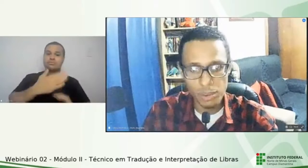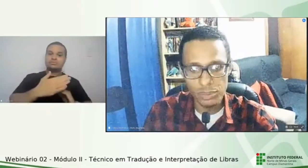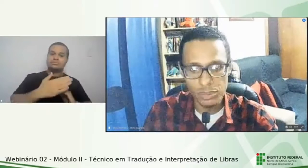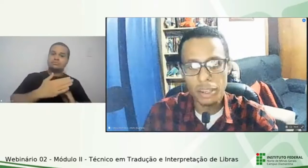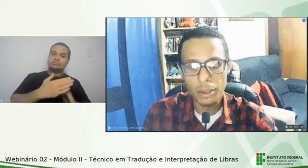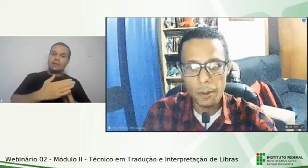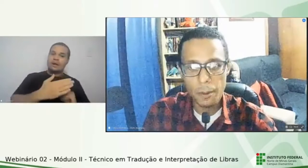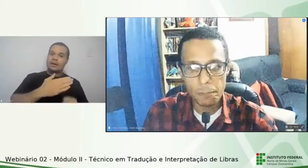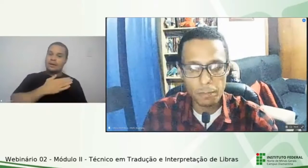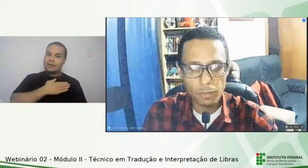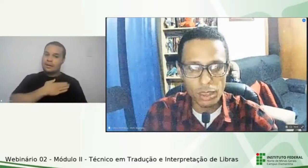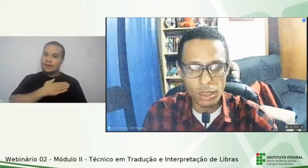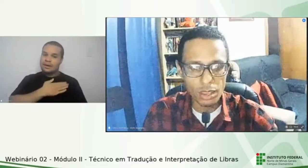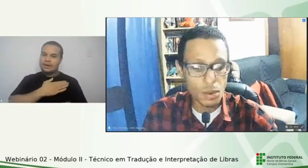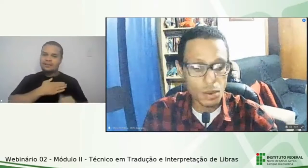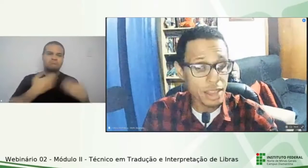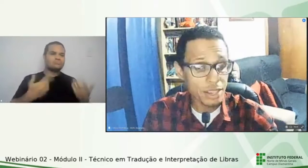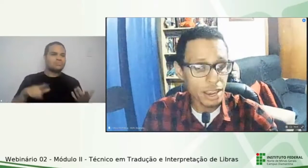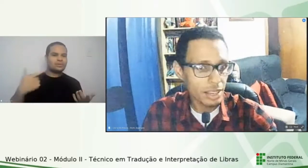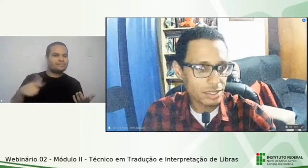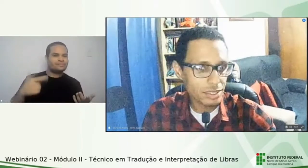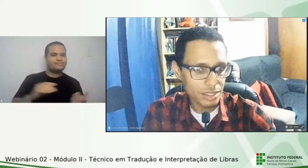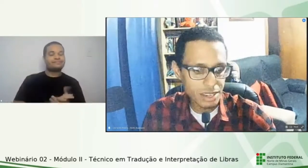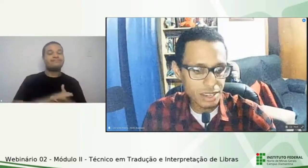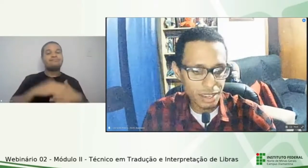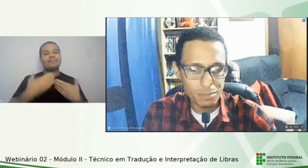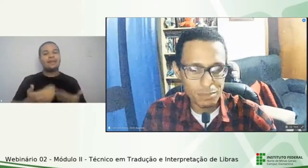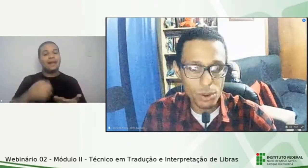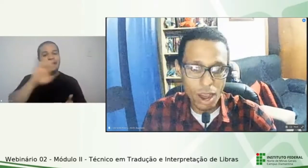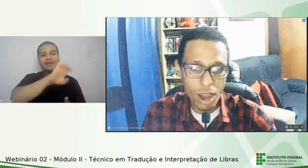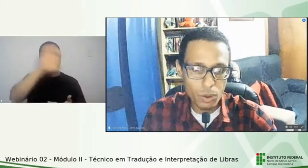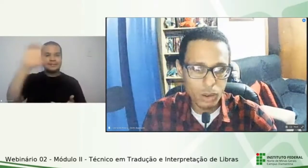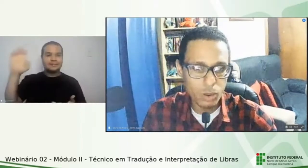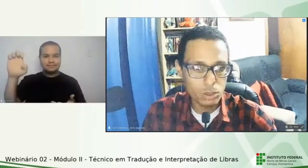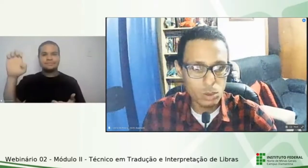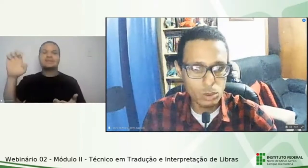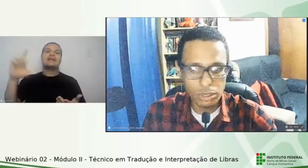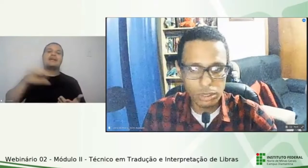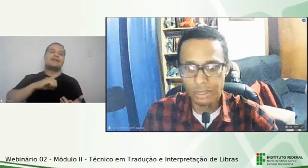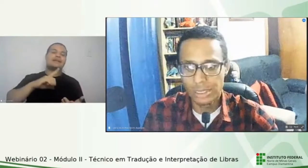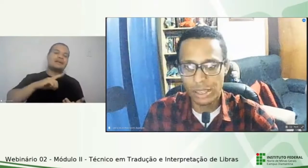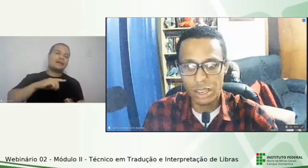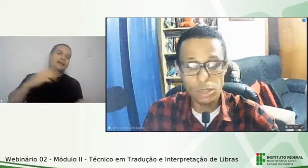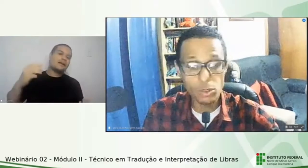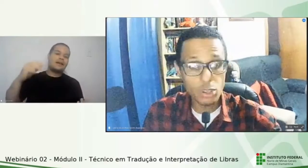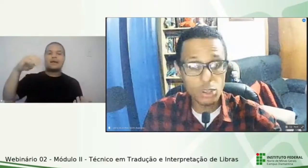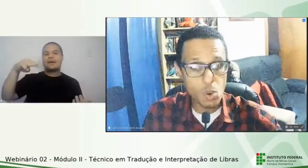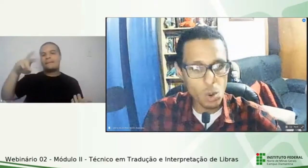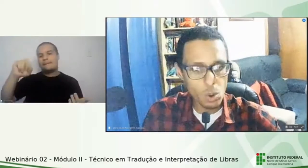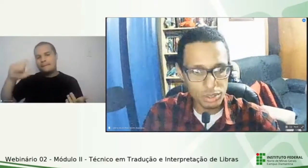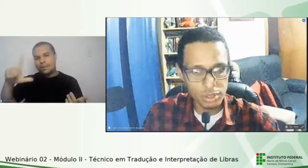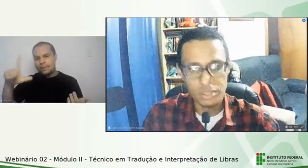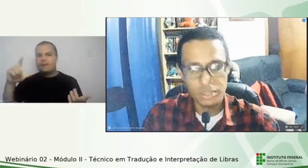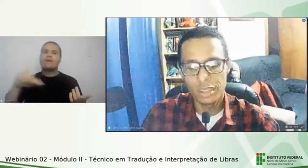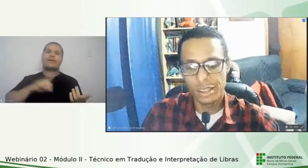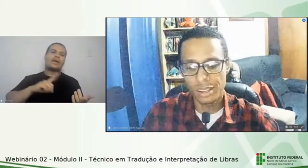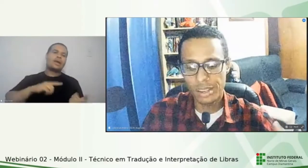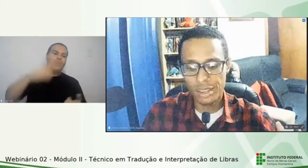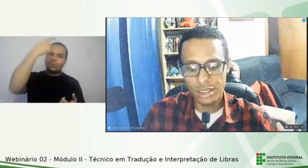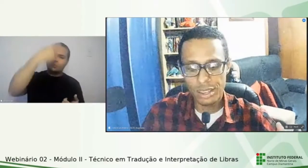ótimo para você. Então a ética ela traz aí, né, a moral, a conduta. Então são